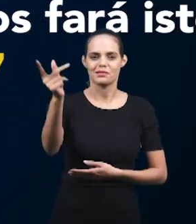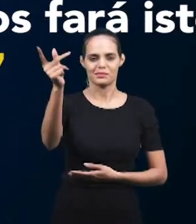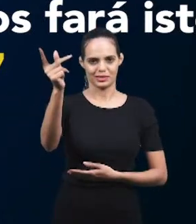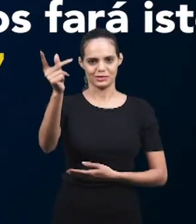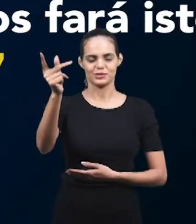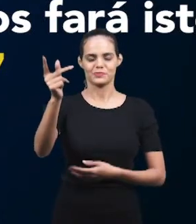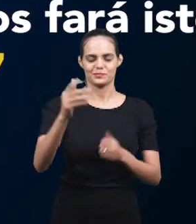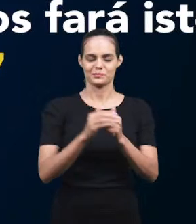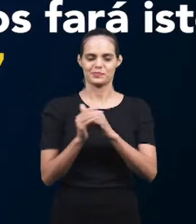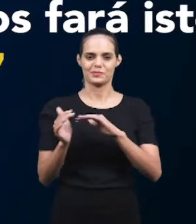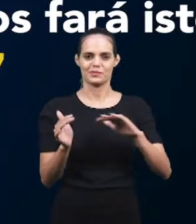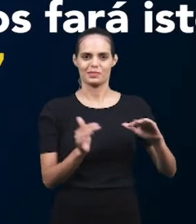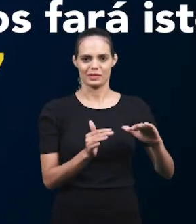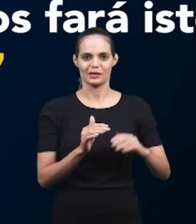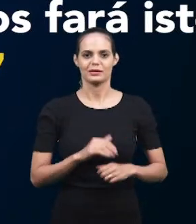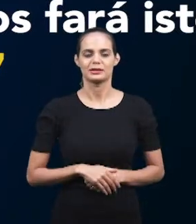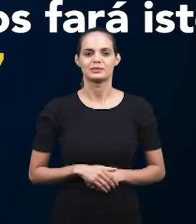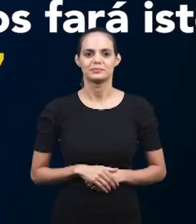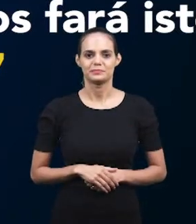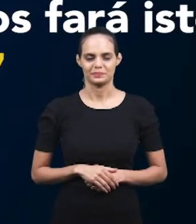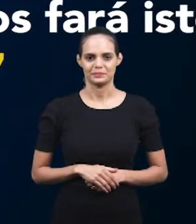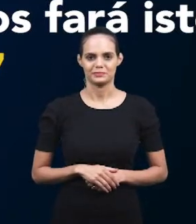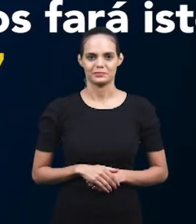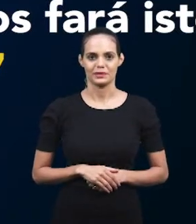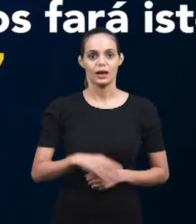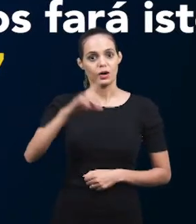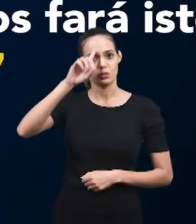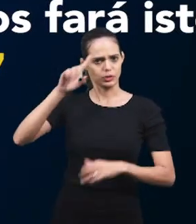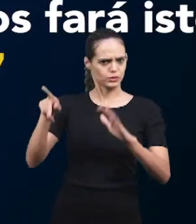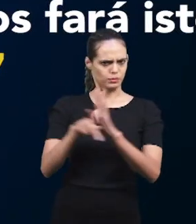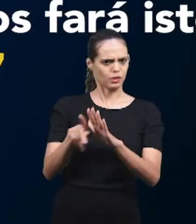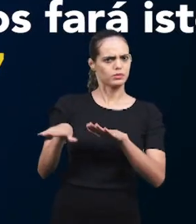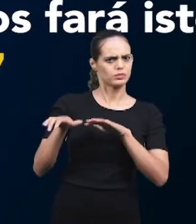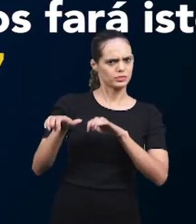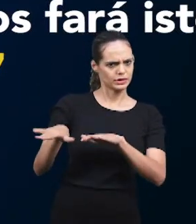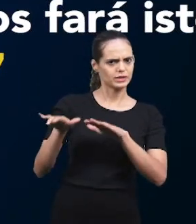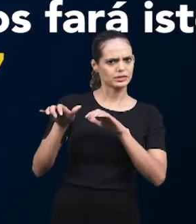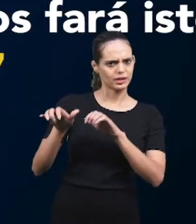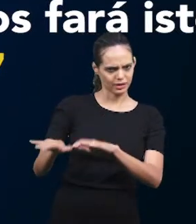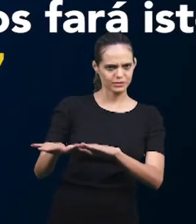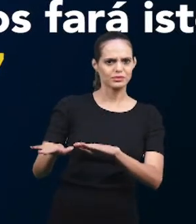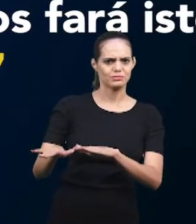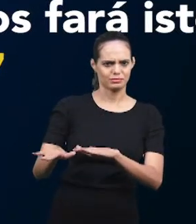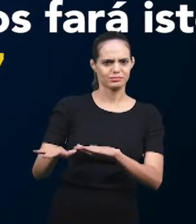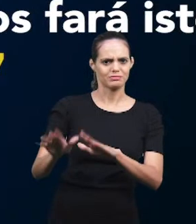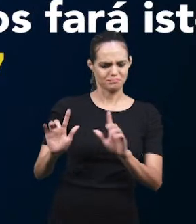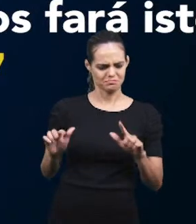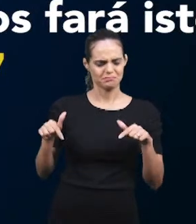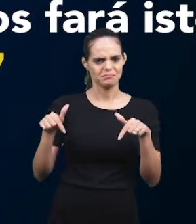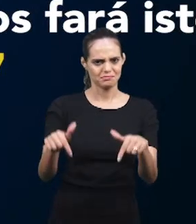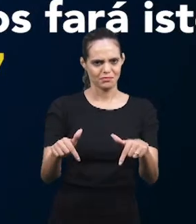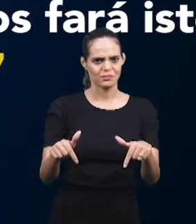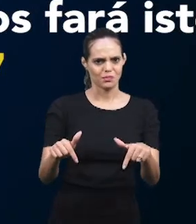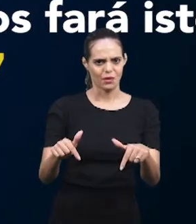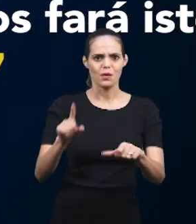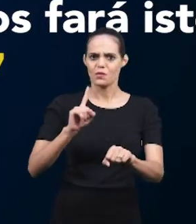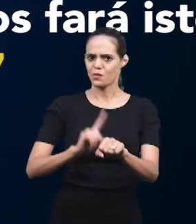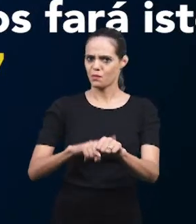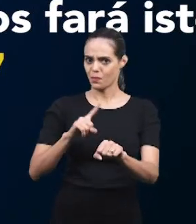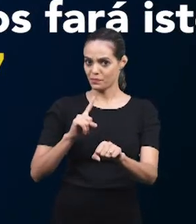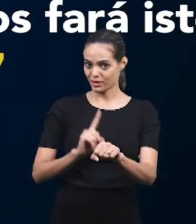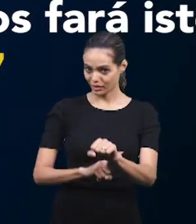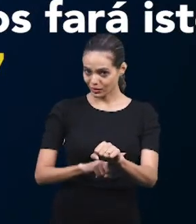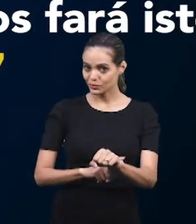sempre. O zelo do Senhor dos Exércitos fará isso. Portanto, quando o cego Bartimeu reconhece Jesus como filho